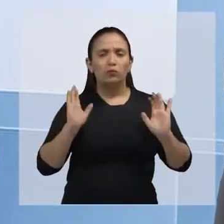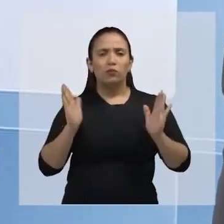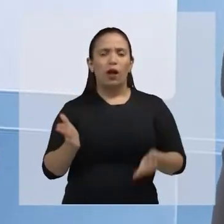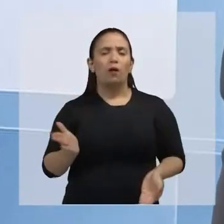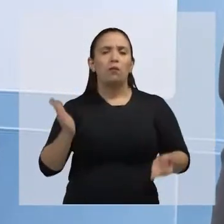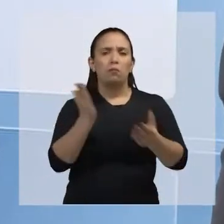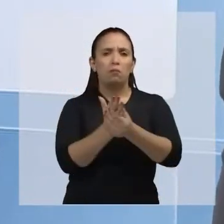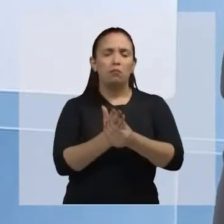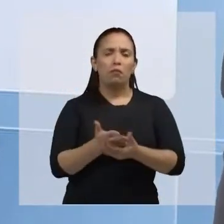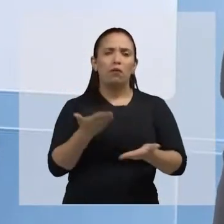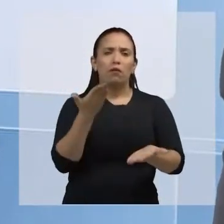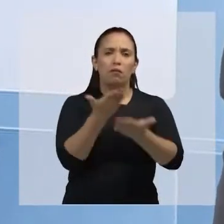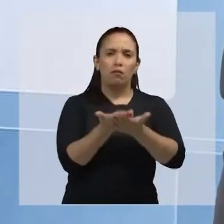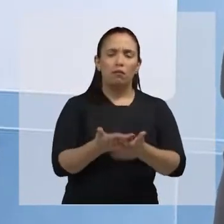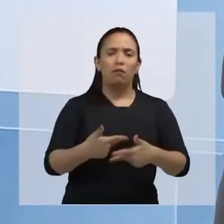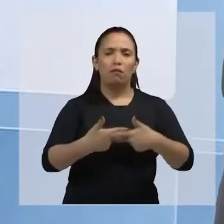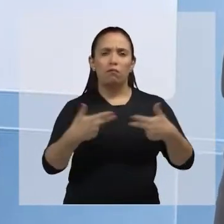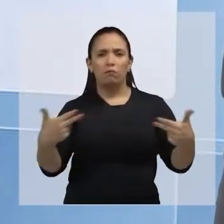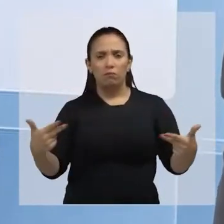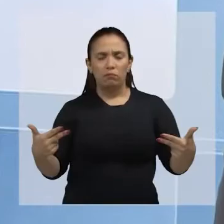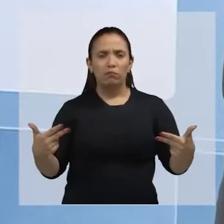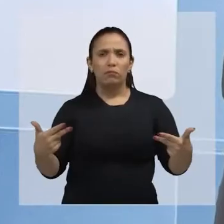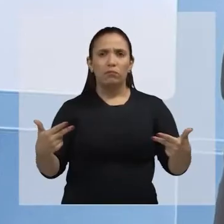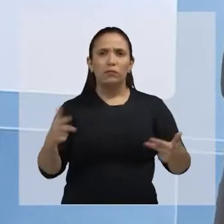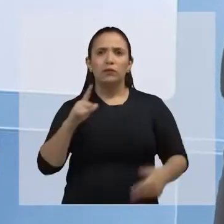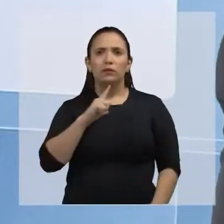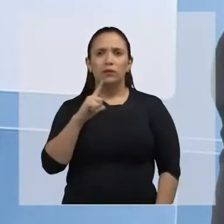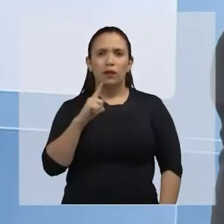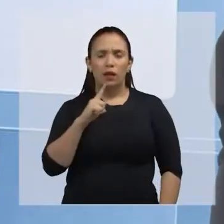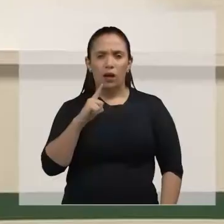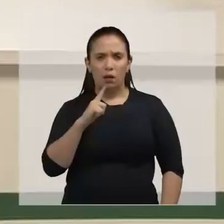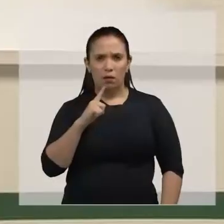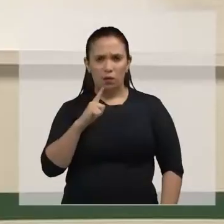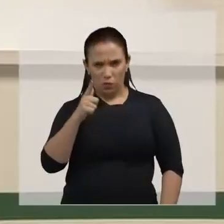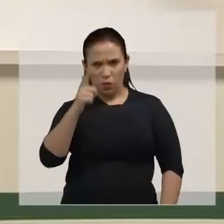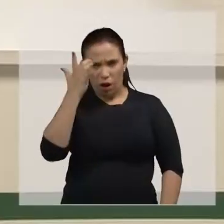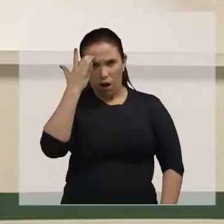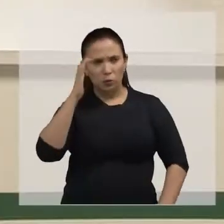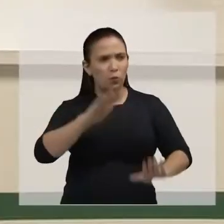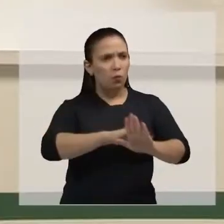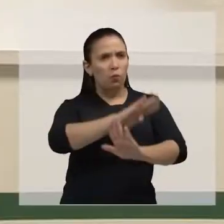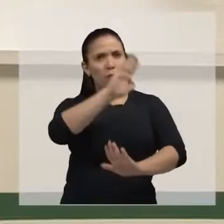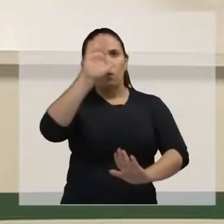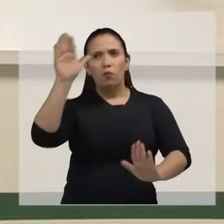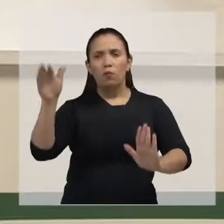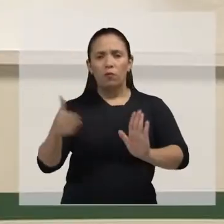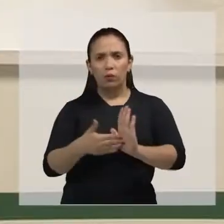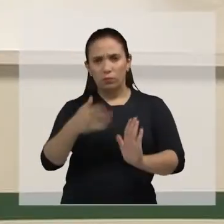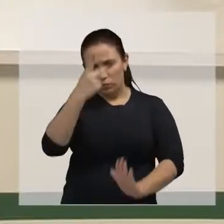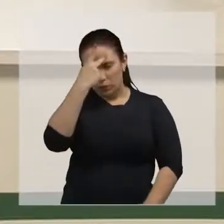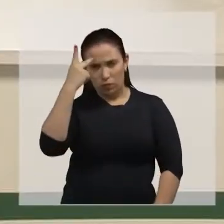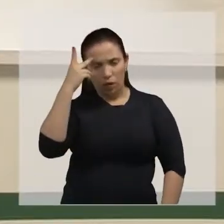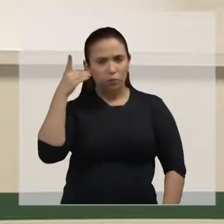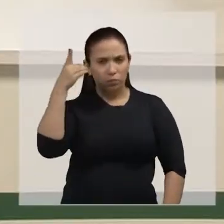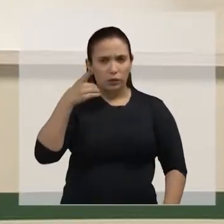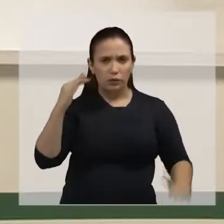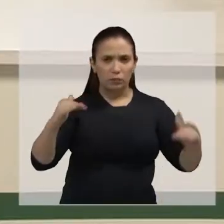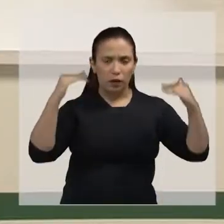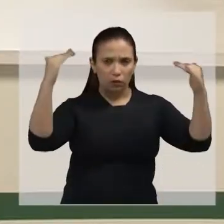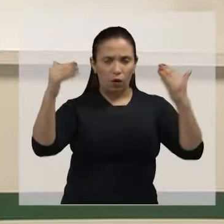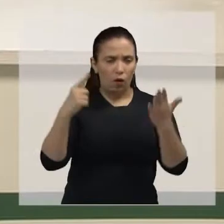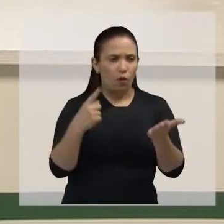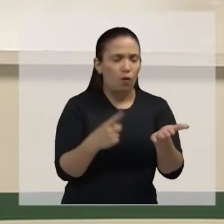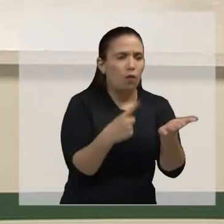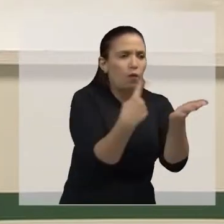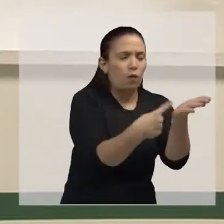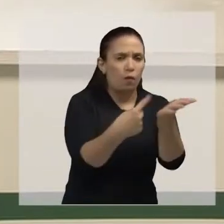recursos. Aí quer dizer que combinaram também com todos os desembargadores todos os desembargadores